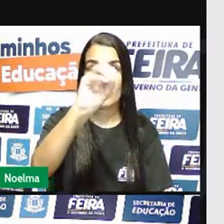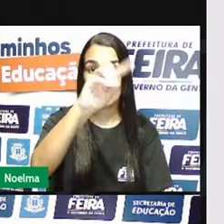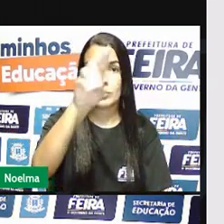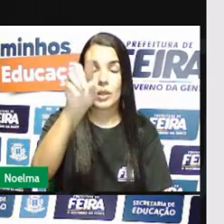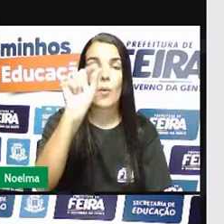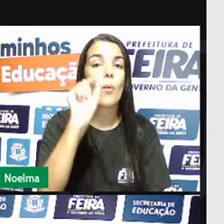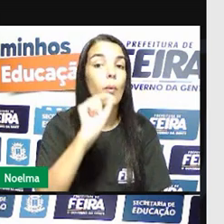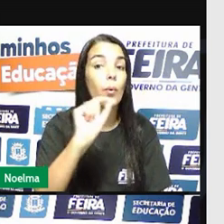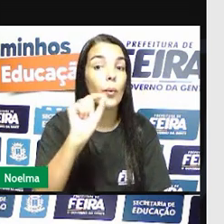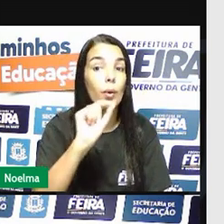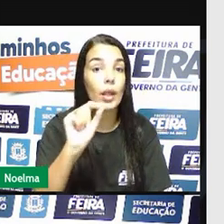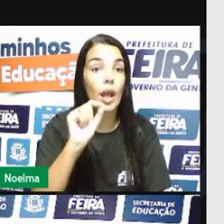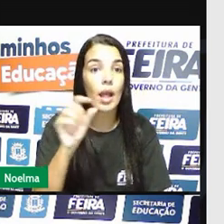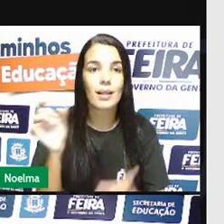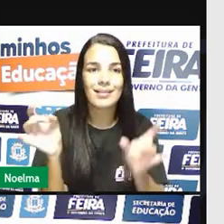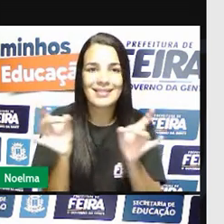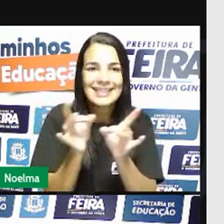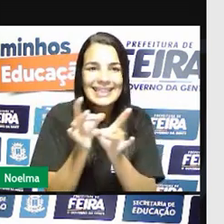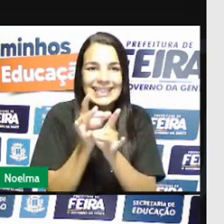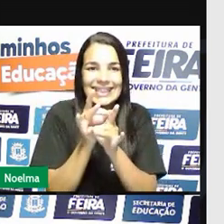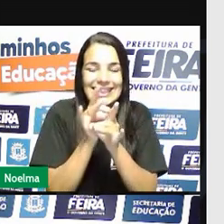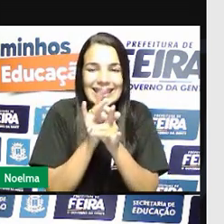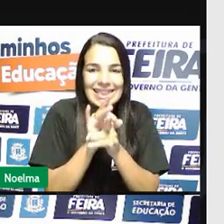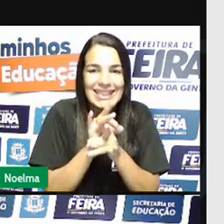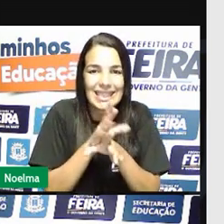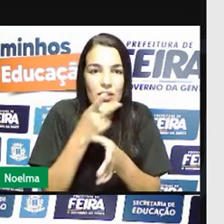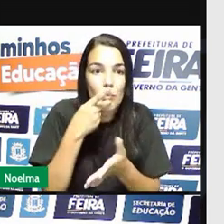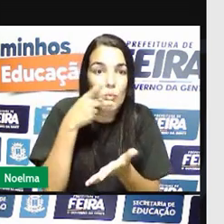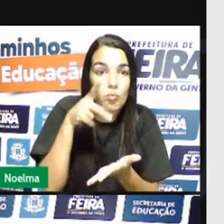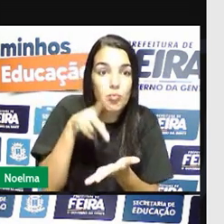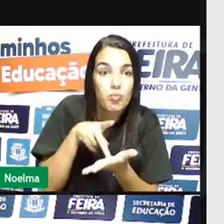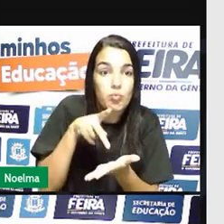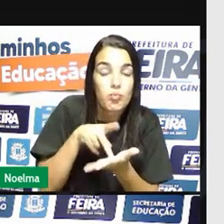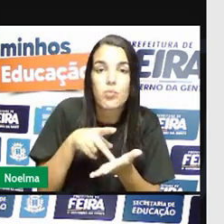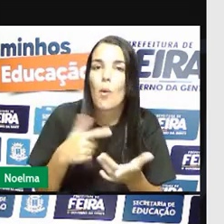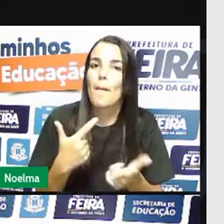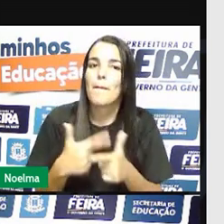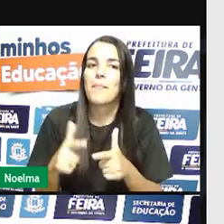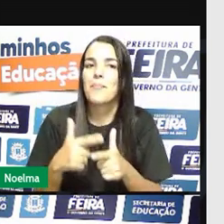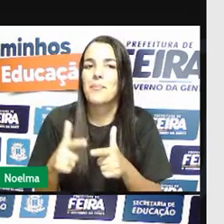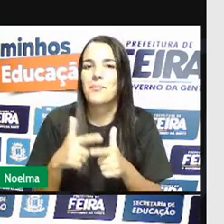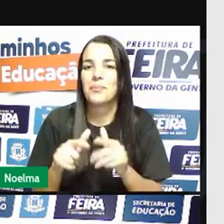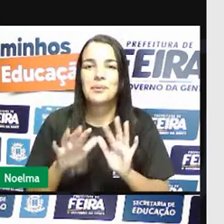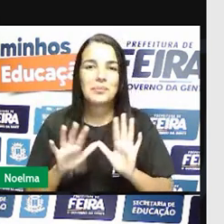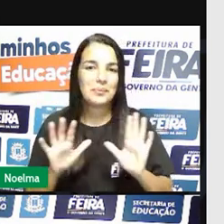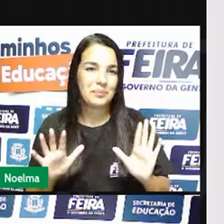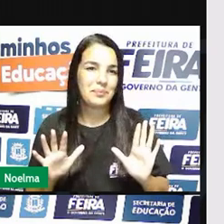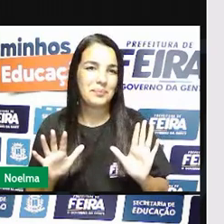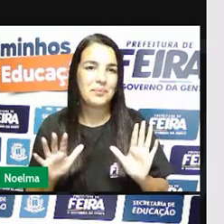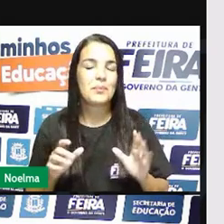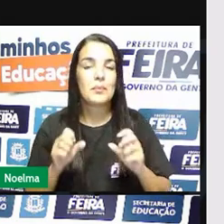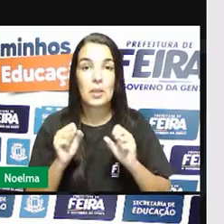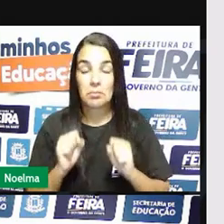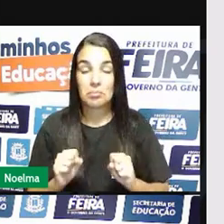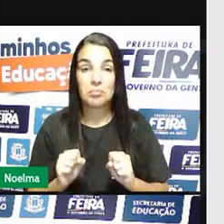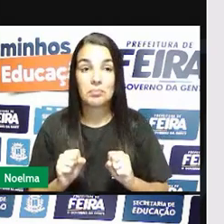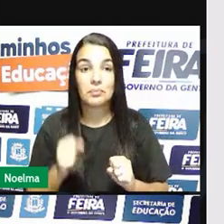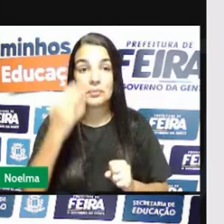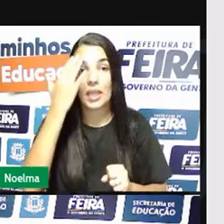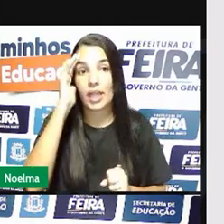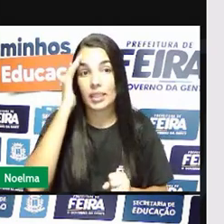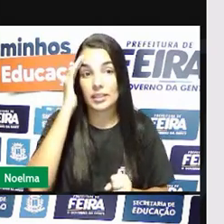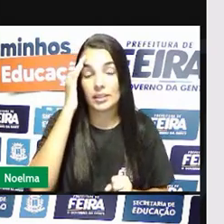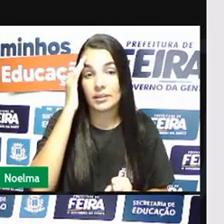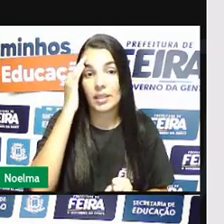parágrafo, conclusão, último parágrafo. O desenvolvimento depende do tipo de texto. Pode ter um, dois, três, ou